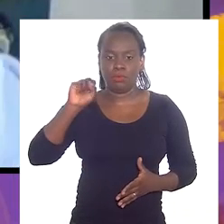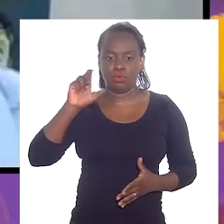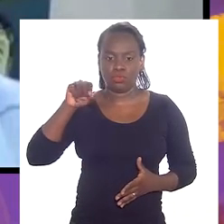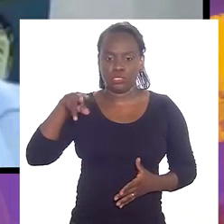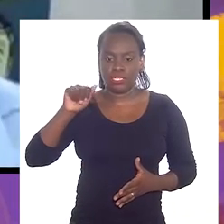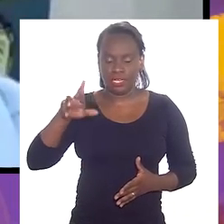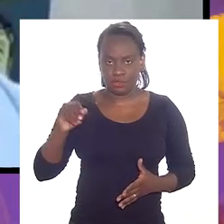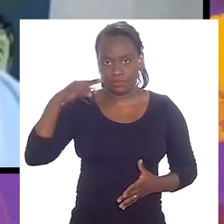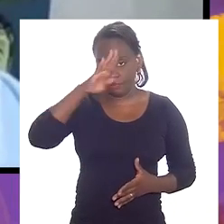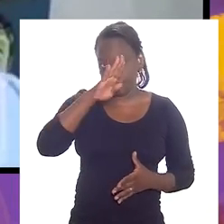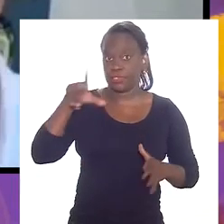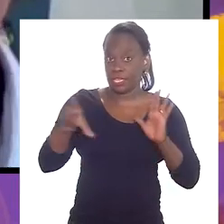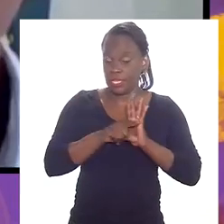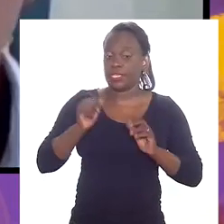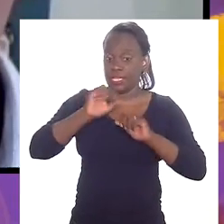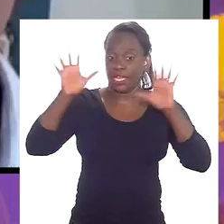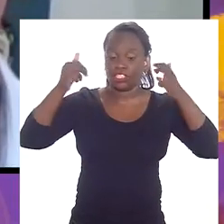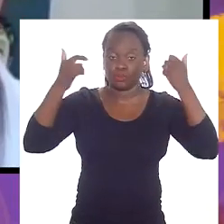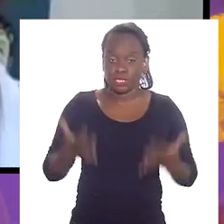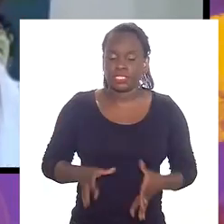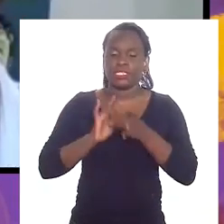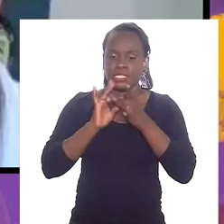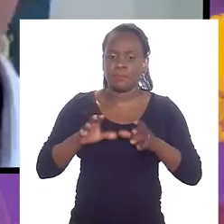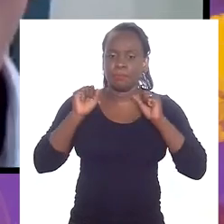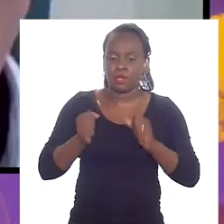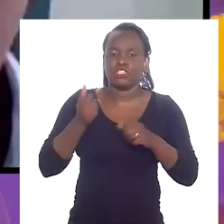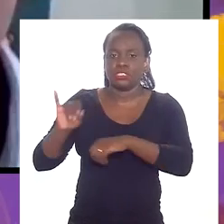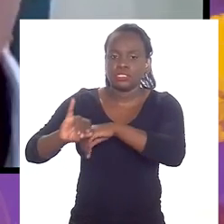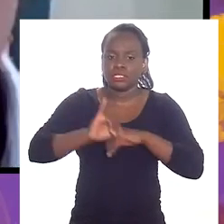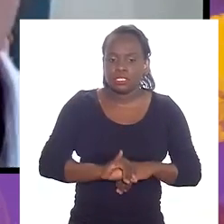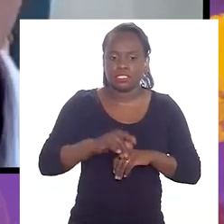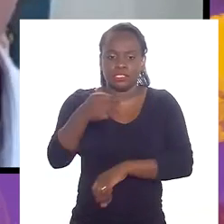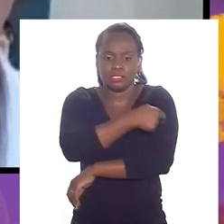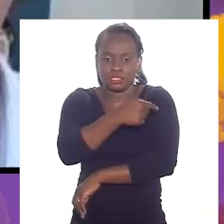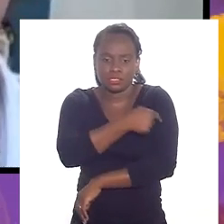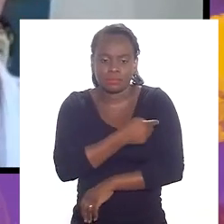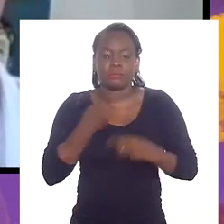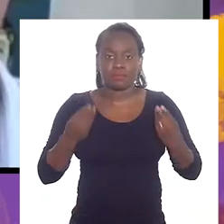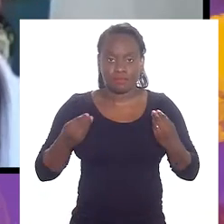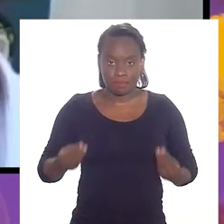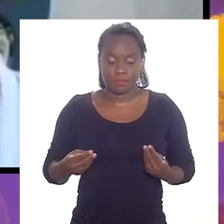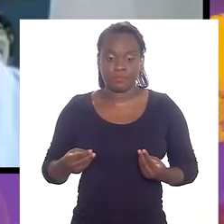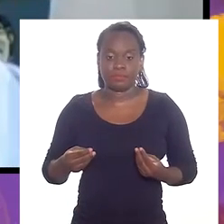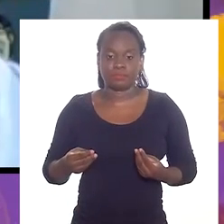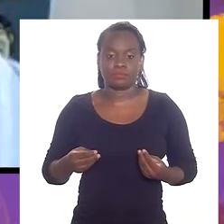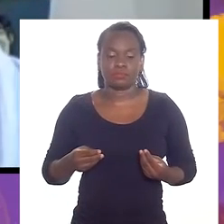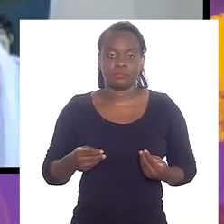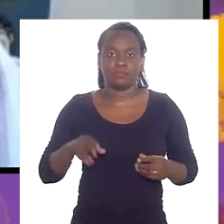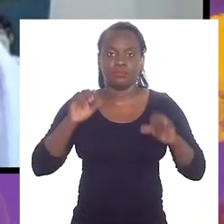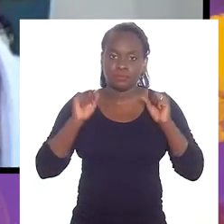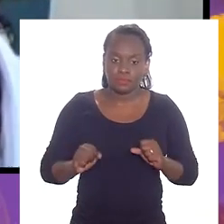a lei é muito clara ela autoriza importação de de imunizantes para que